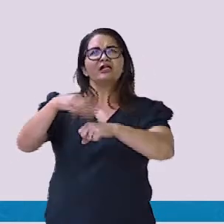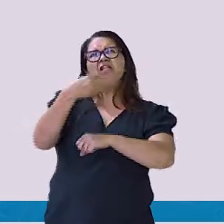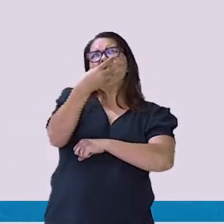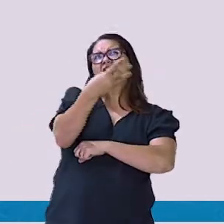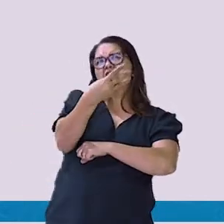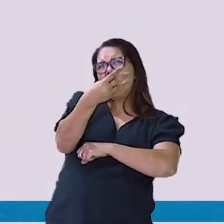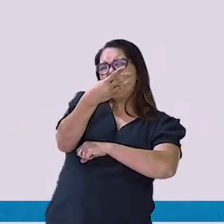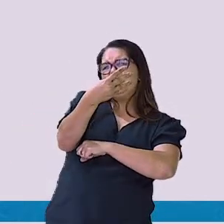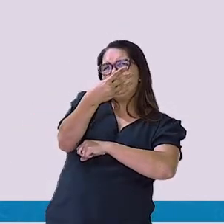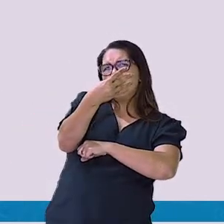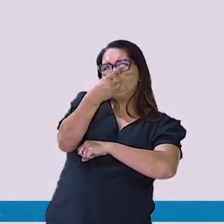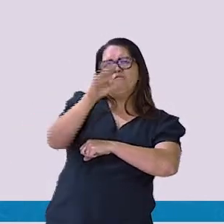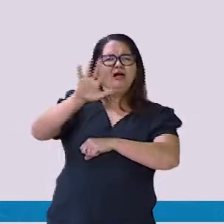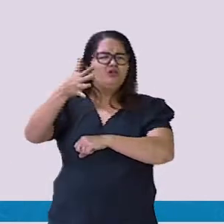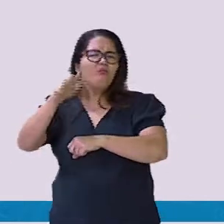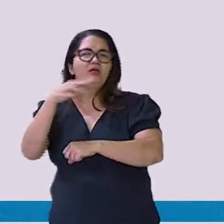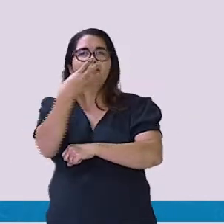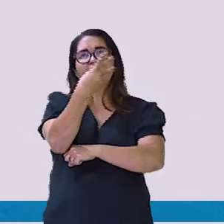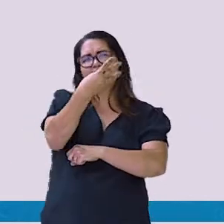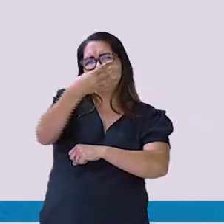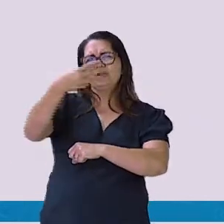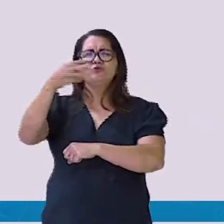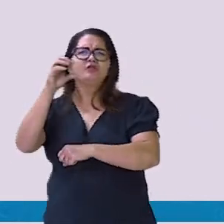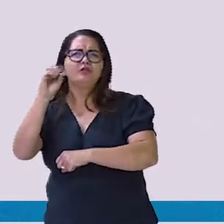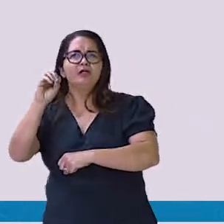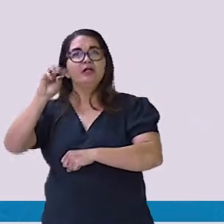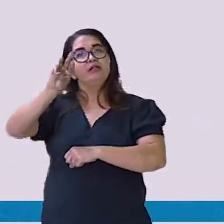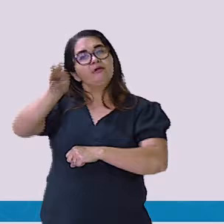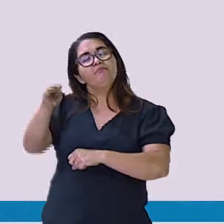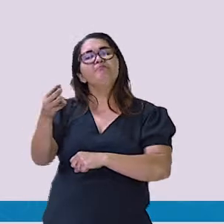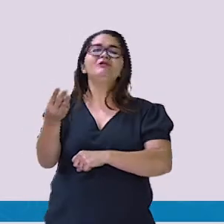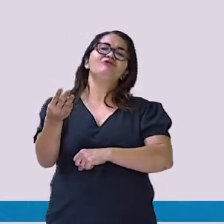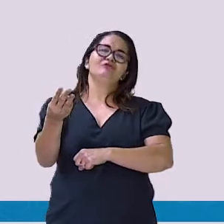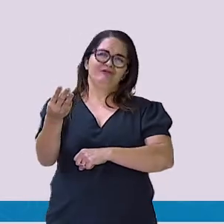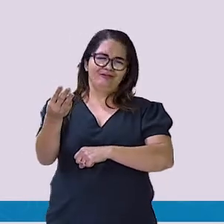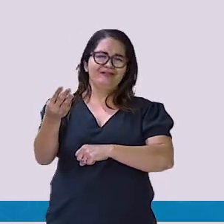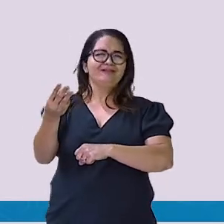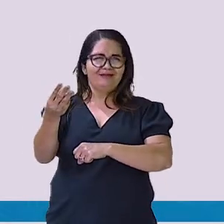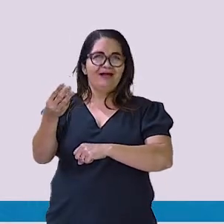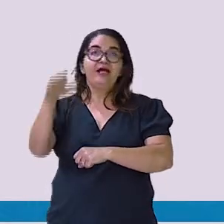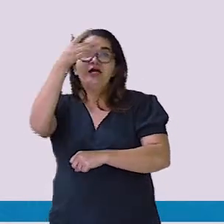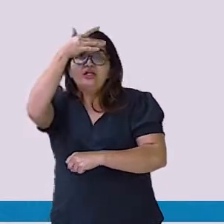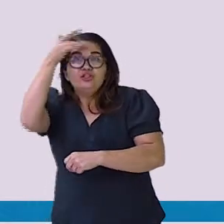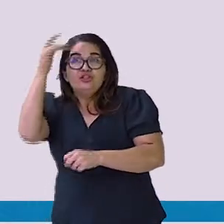habitantes. Então, isso mostra o quê? É o clima interferindo